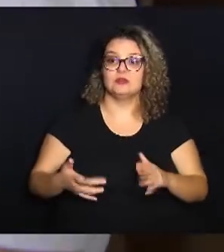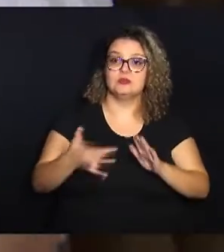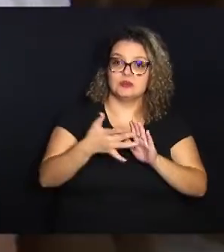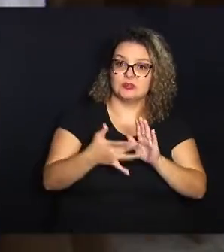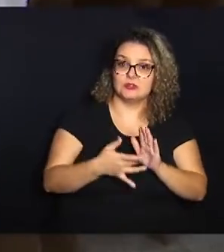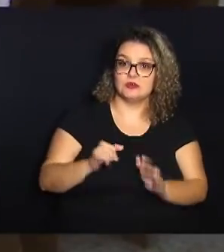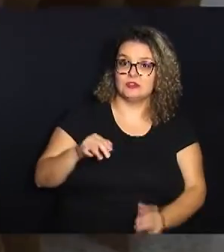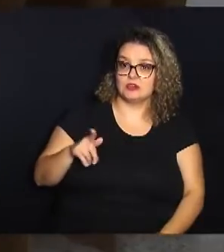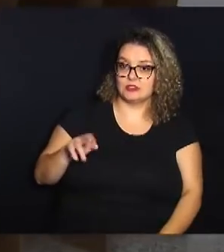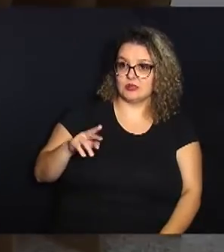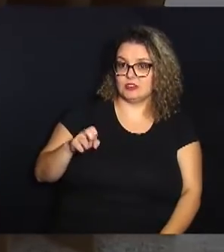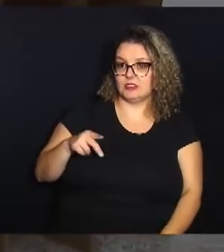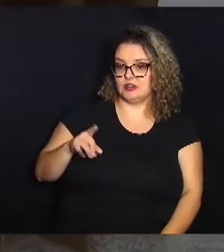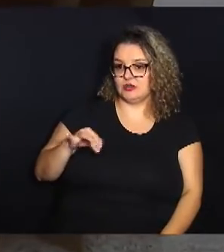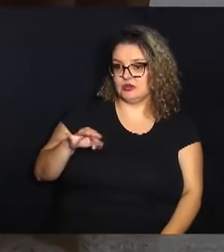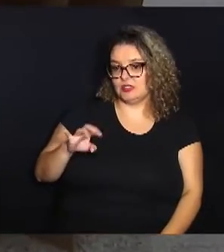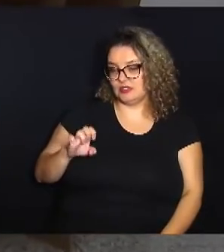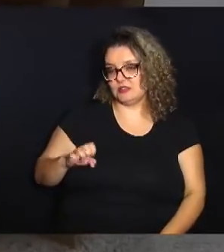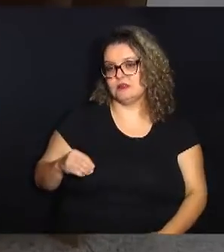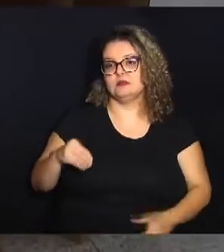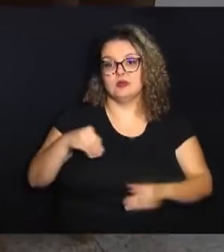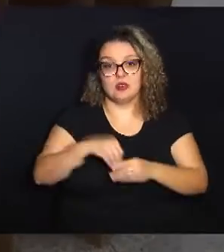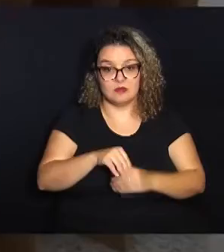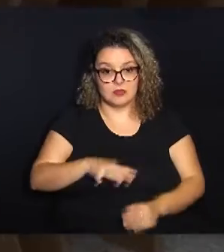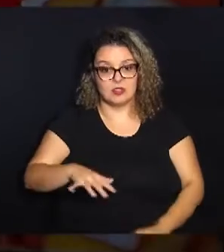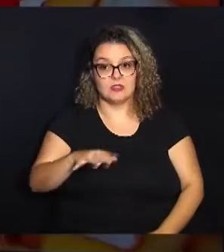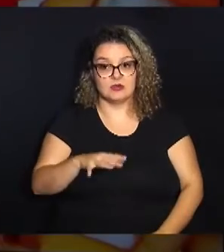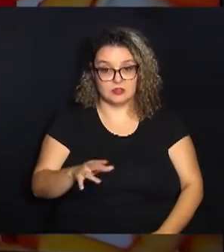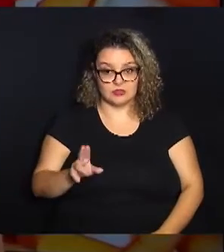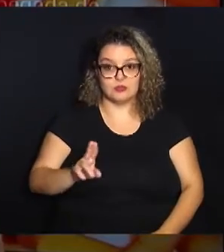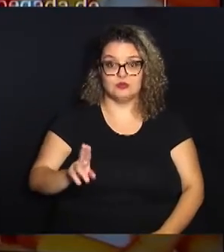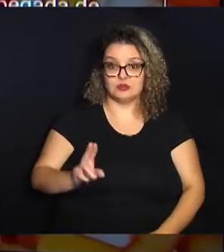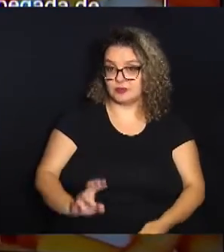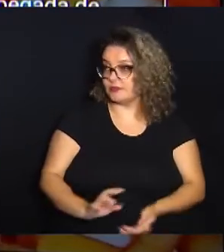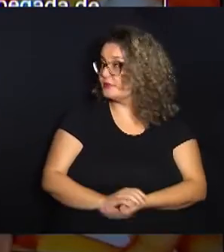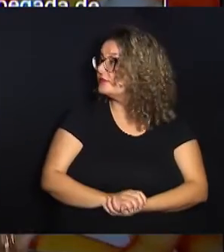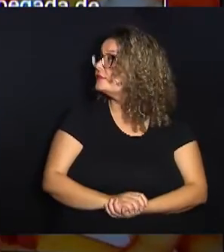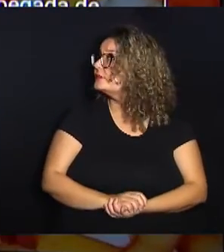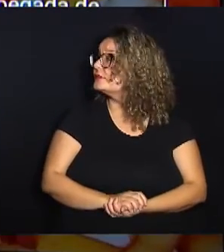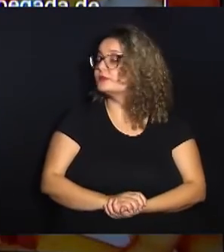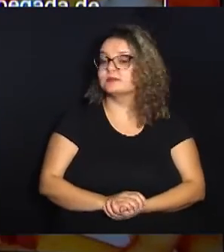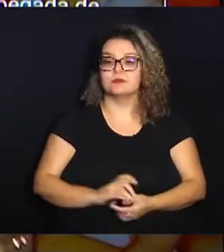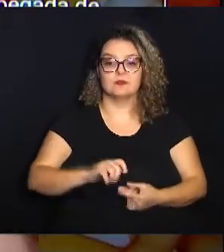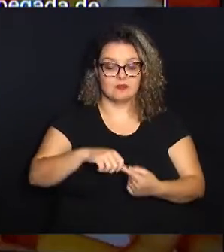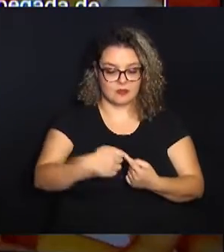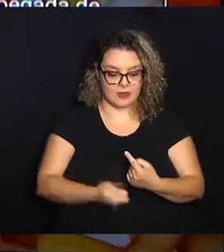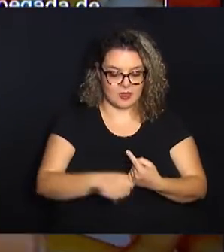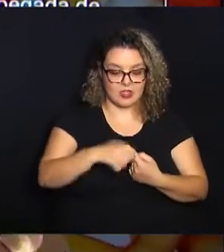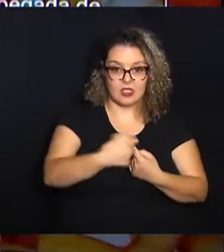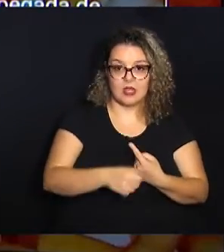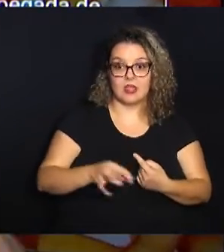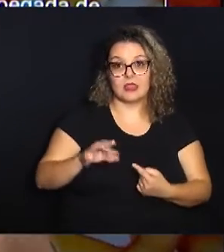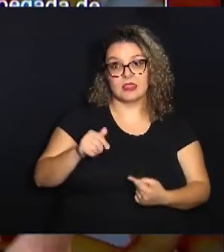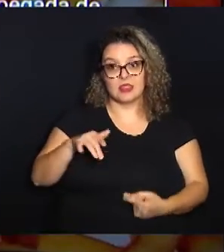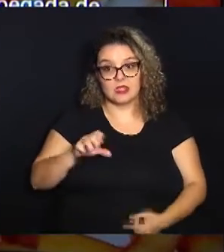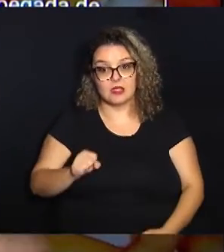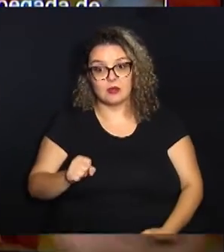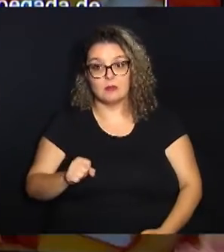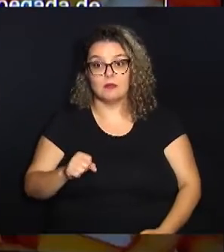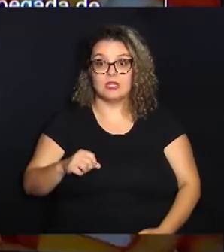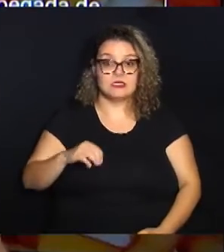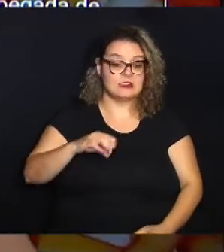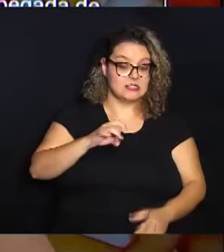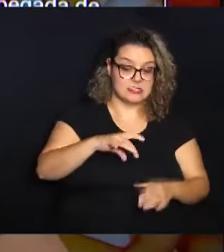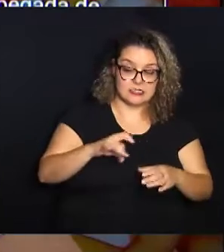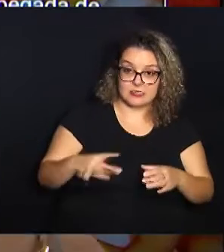ingredientes de forma a introduzi-los no mercado de consumo. A gente está falando de cascas, talos, bagaços, caroços,